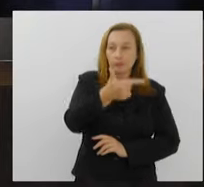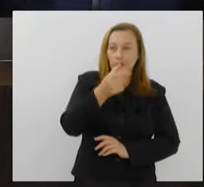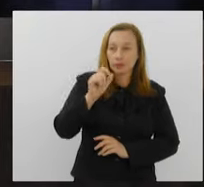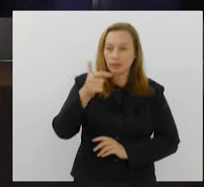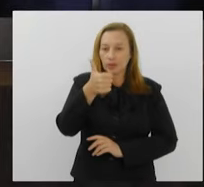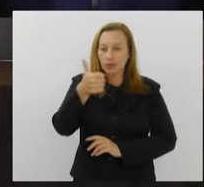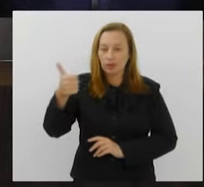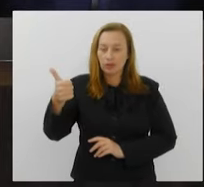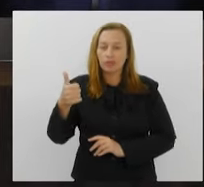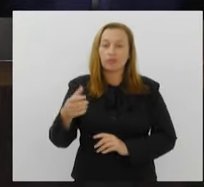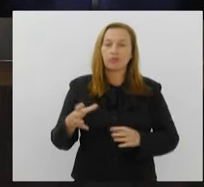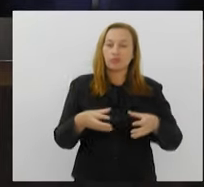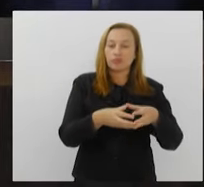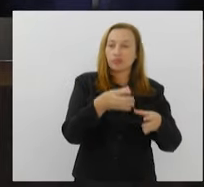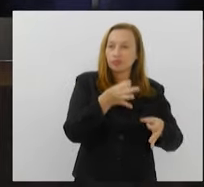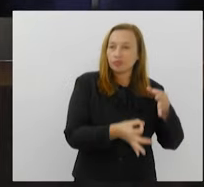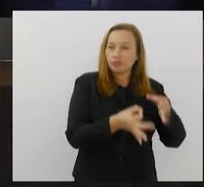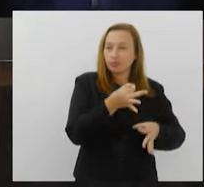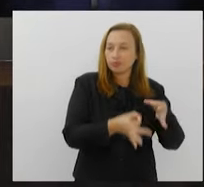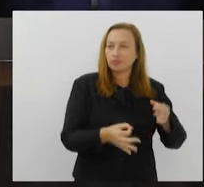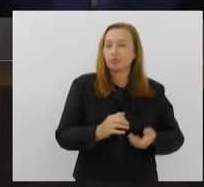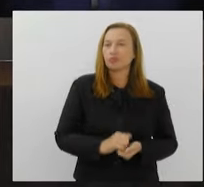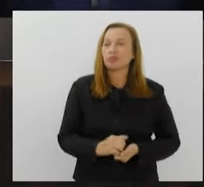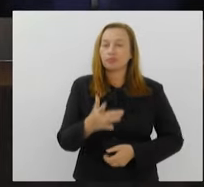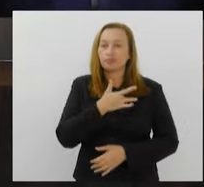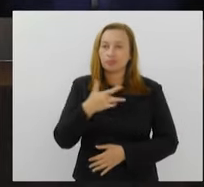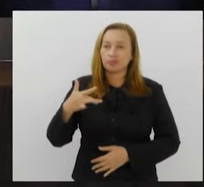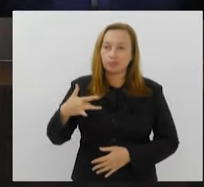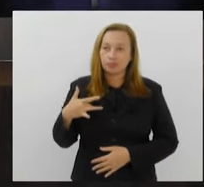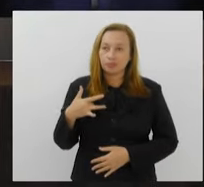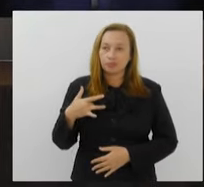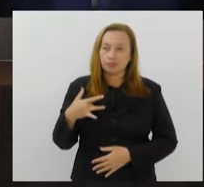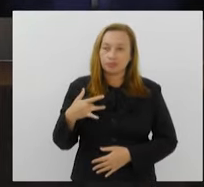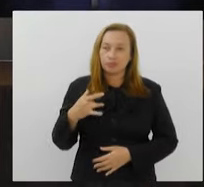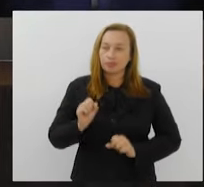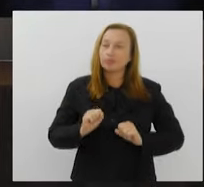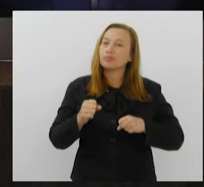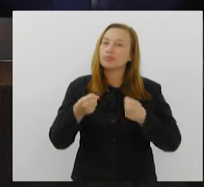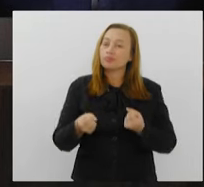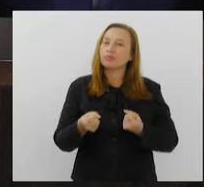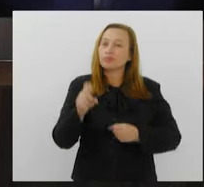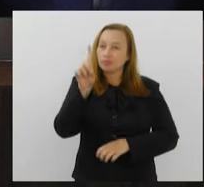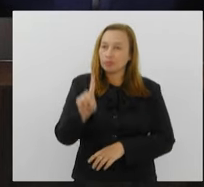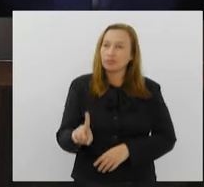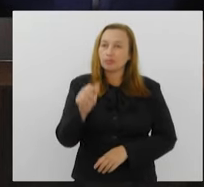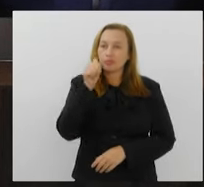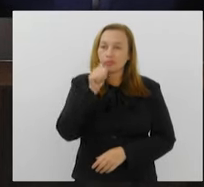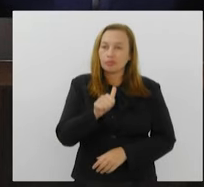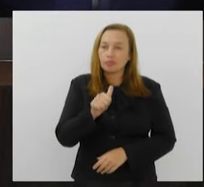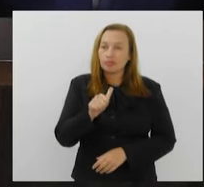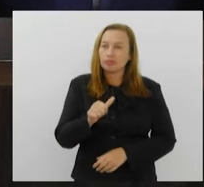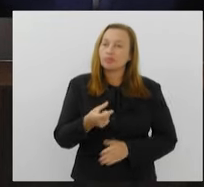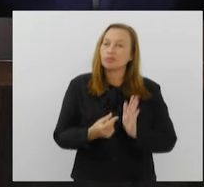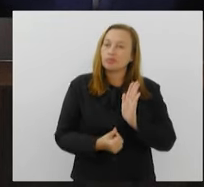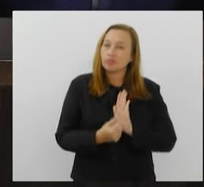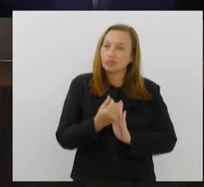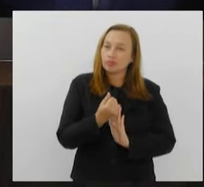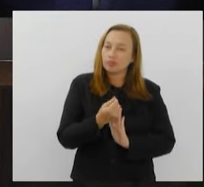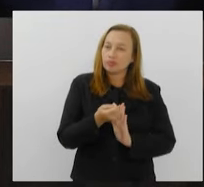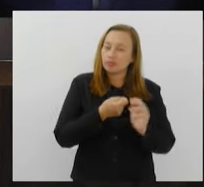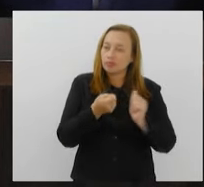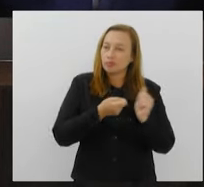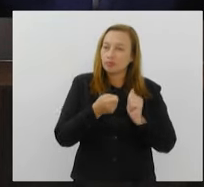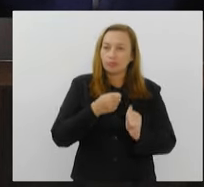das comissões de Constituição e Justiça, de Saúde, de Defesa dos Direitos da Mulher e de Orçamento,